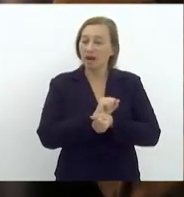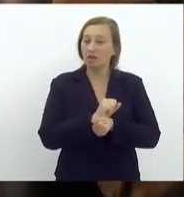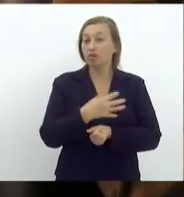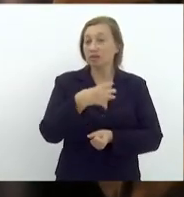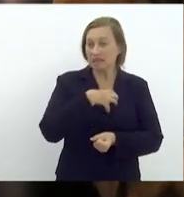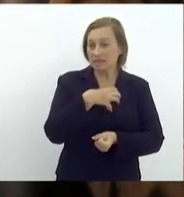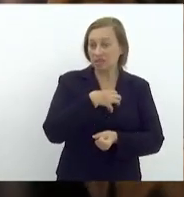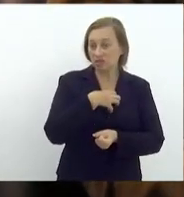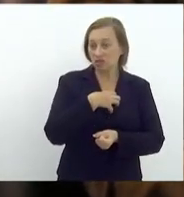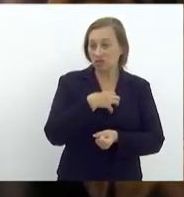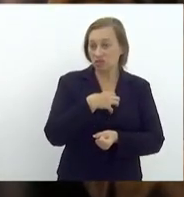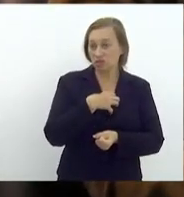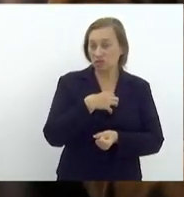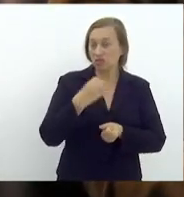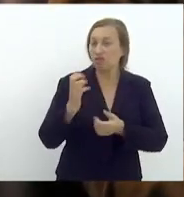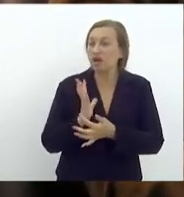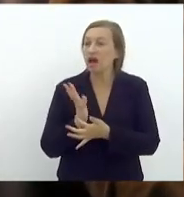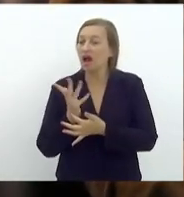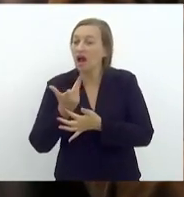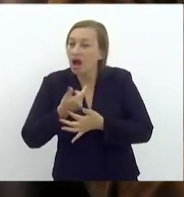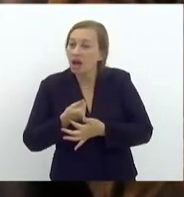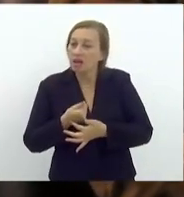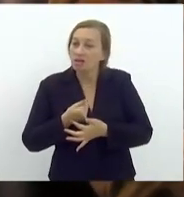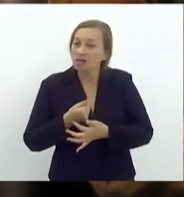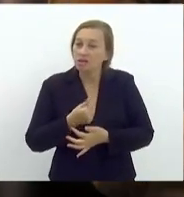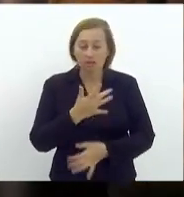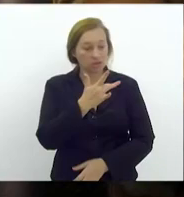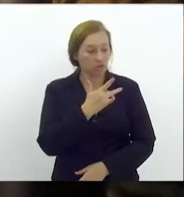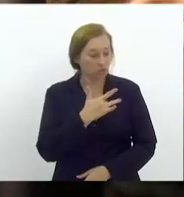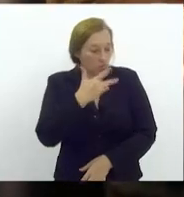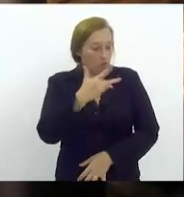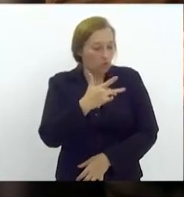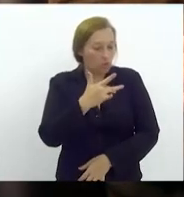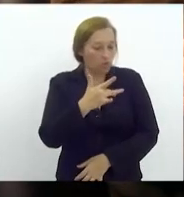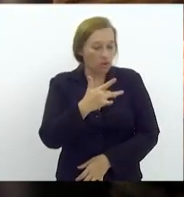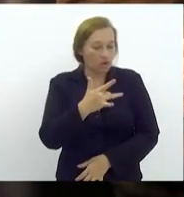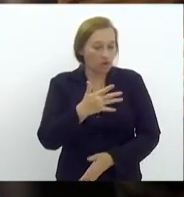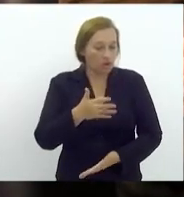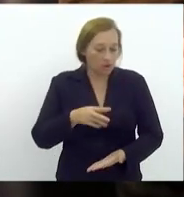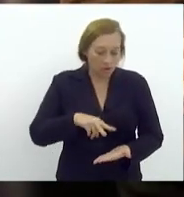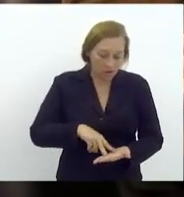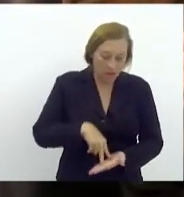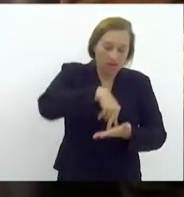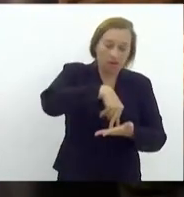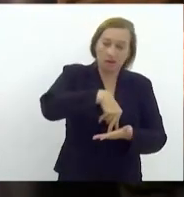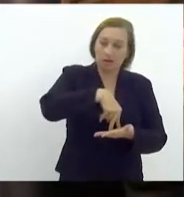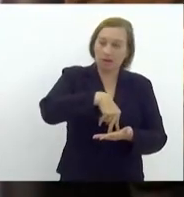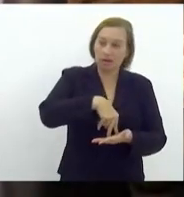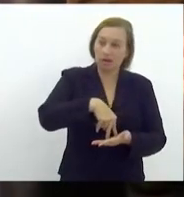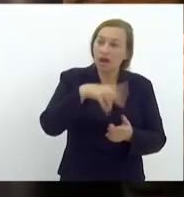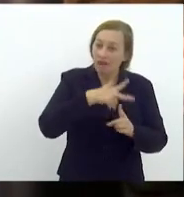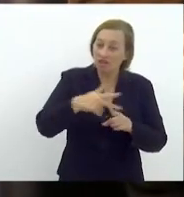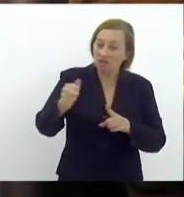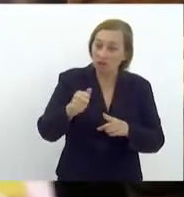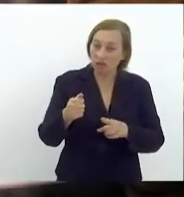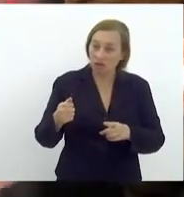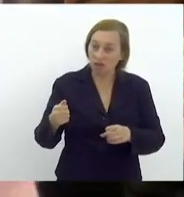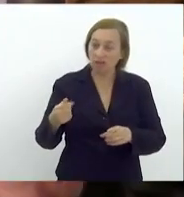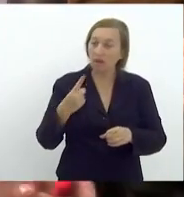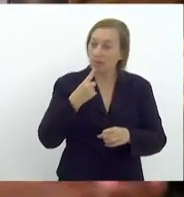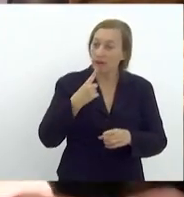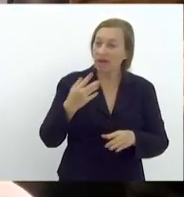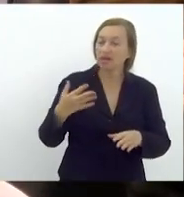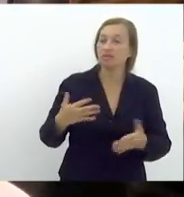sentido foi a arte que tocou no nosso ombro e falou levanta e anda levanta e anda porque a vitória vai chegar e